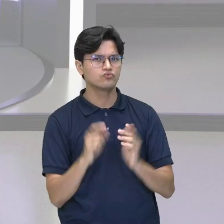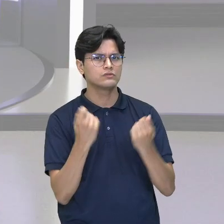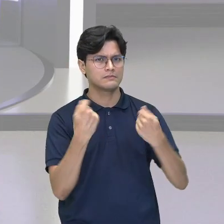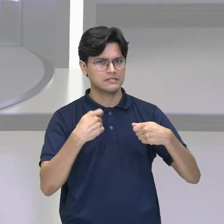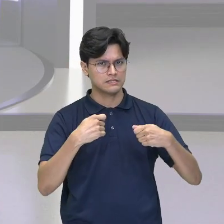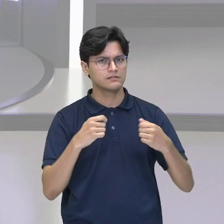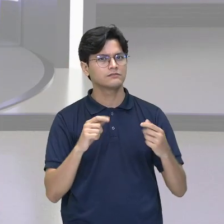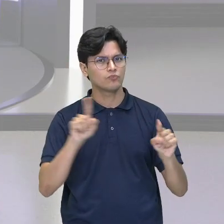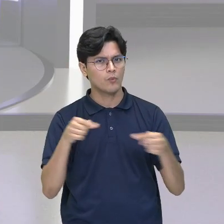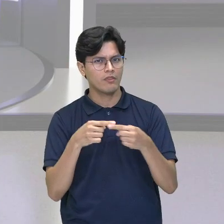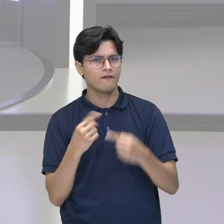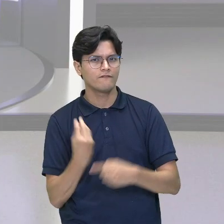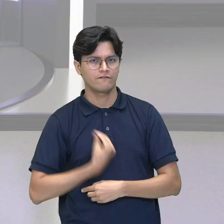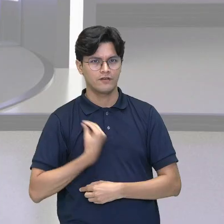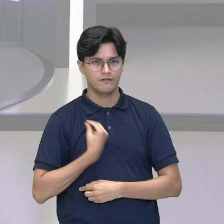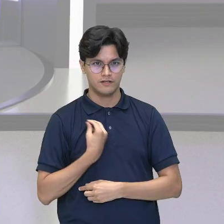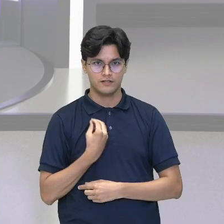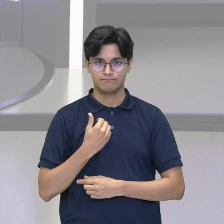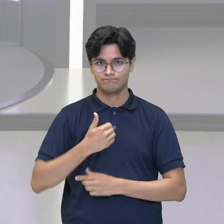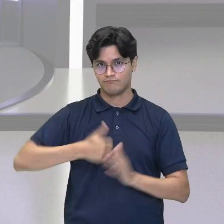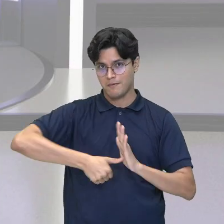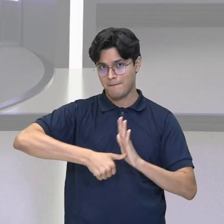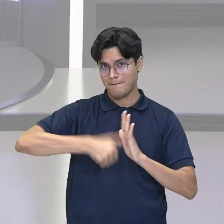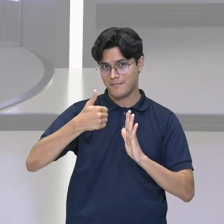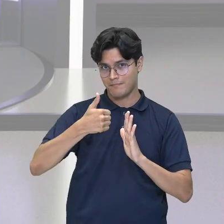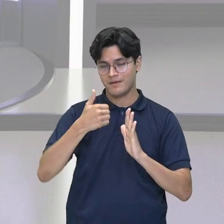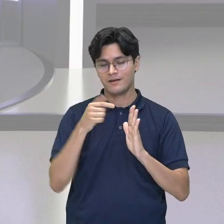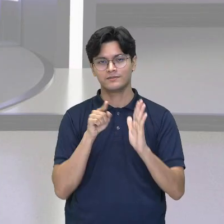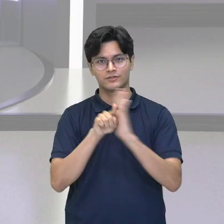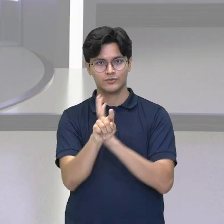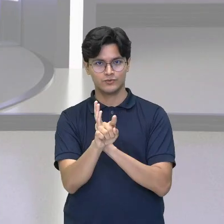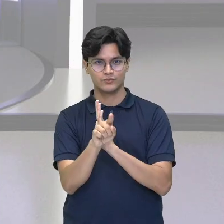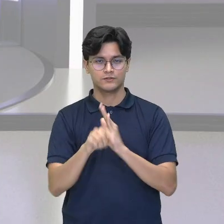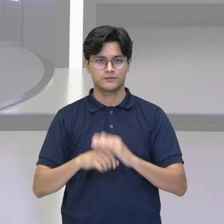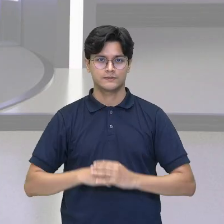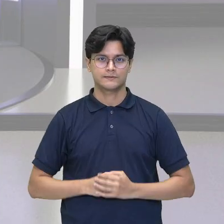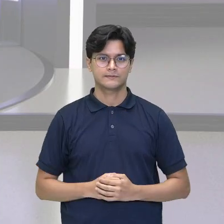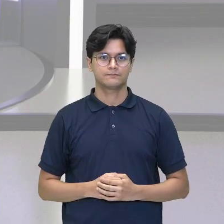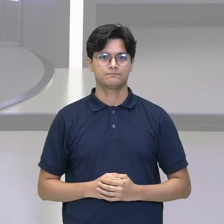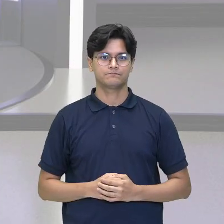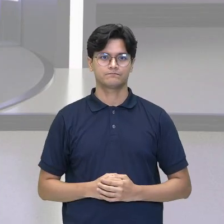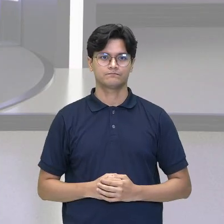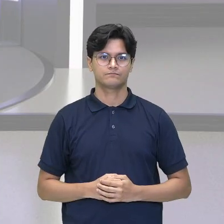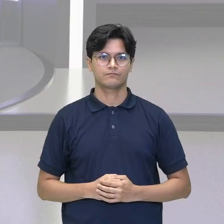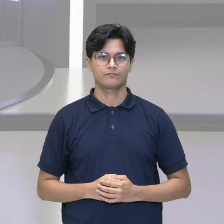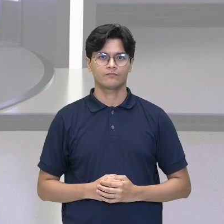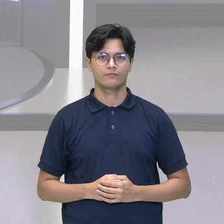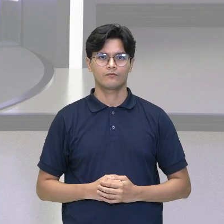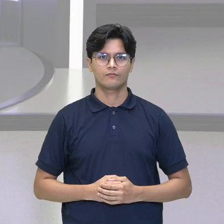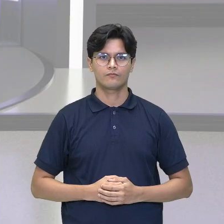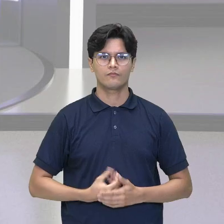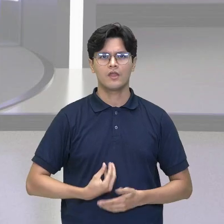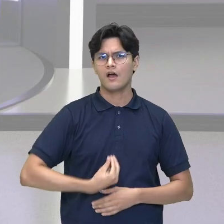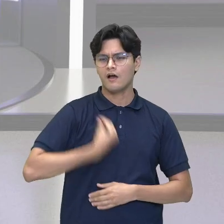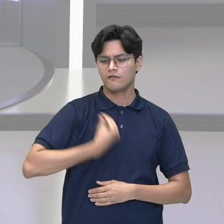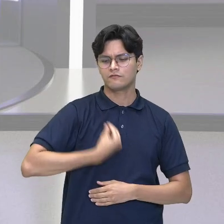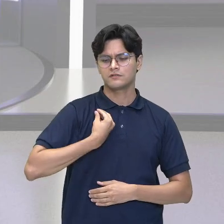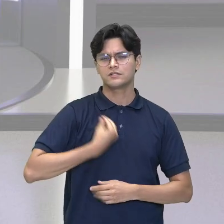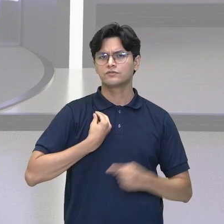você. Você já parou para pensar qual é o verdadeiro sentido da